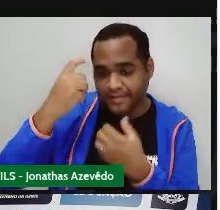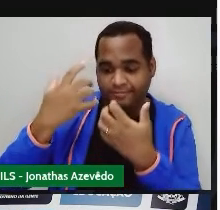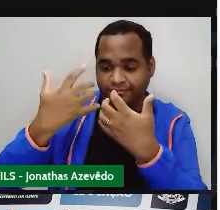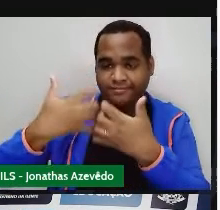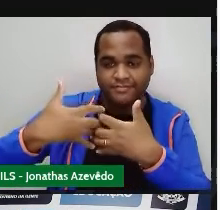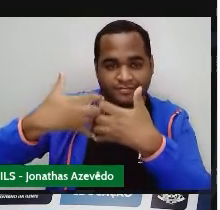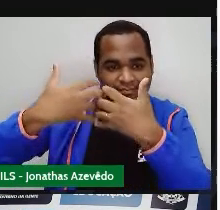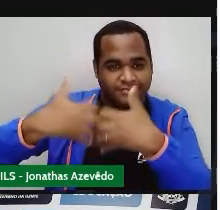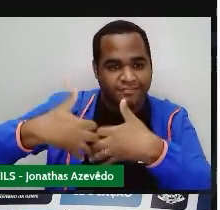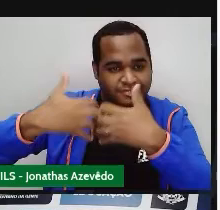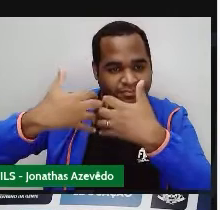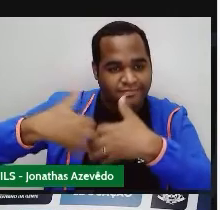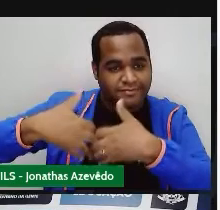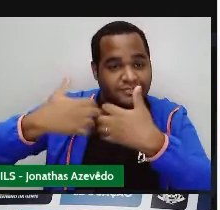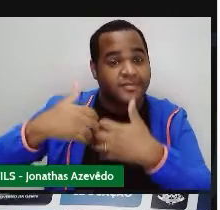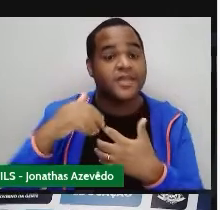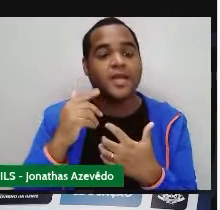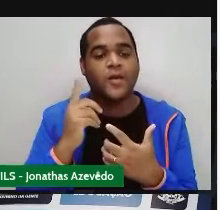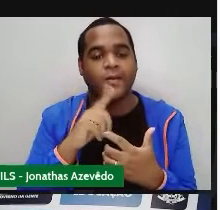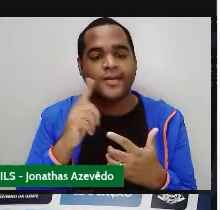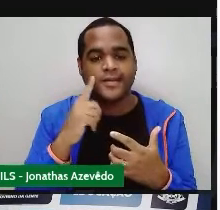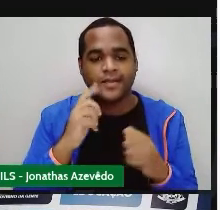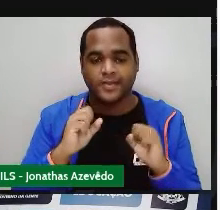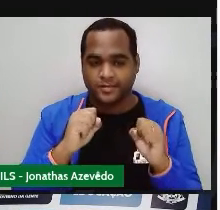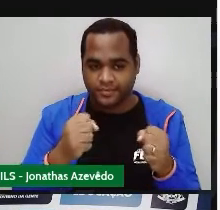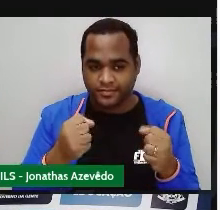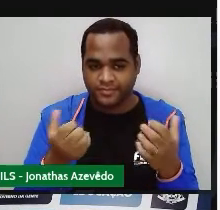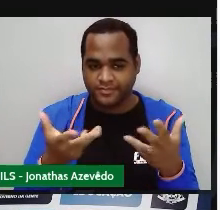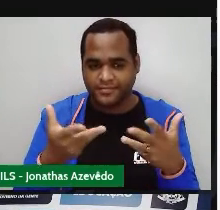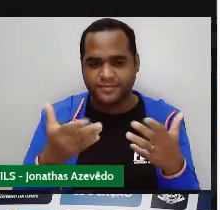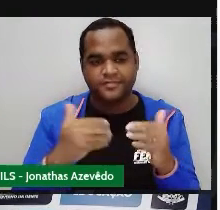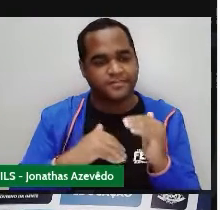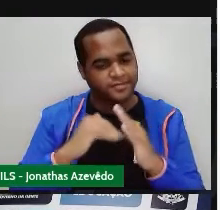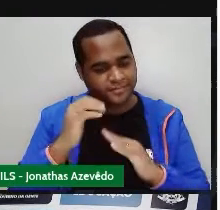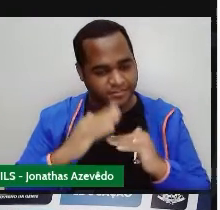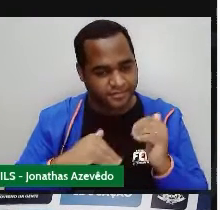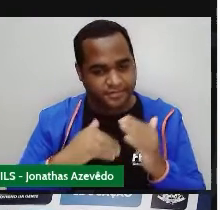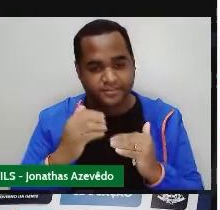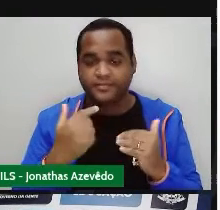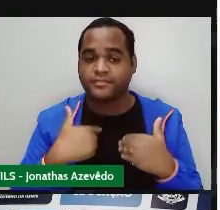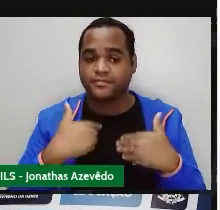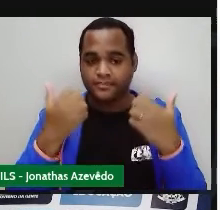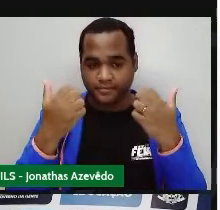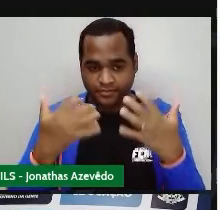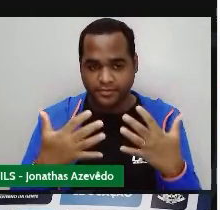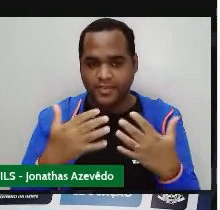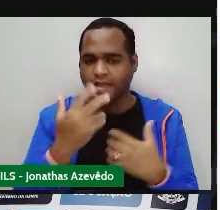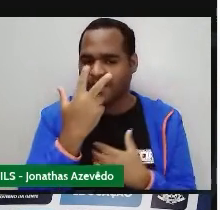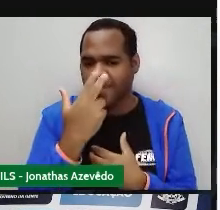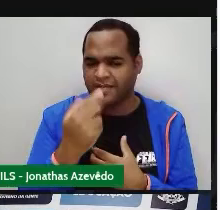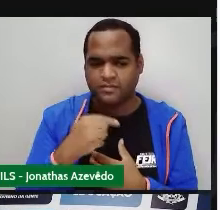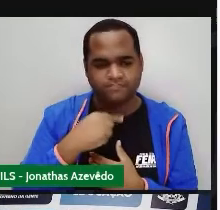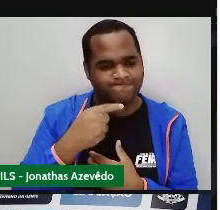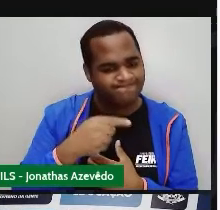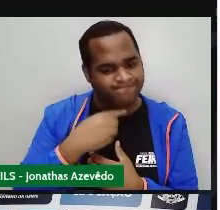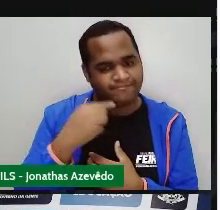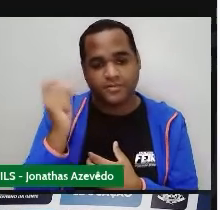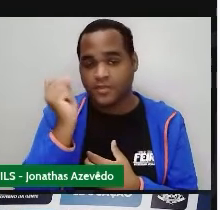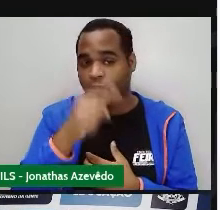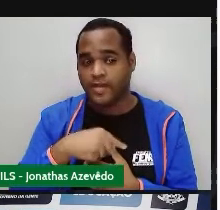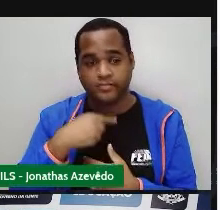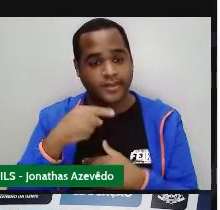um pensamento né Um pouquinho maior mas não significa que uma coisa impossível de ser feita um